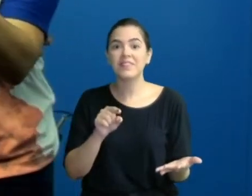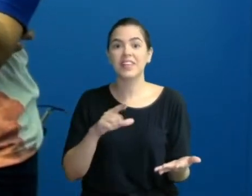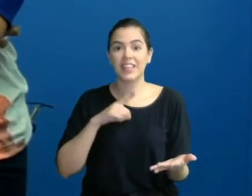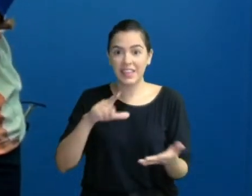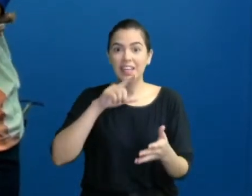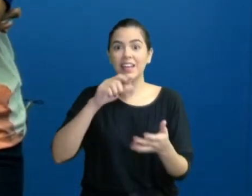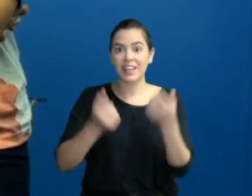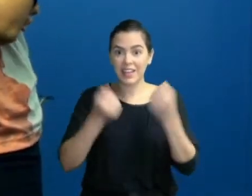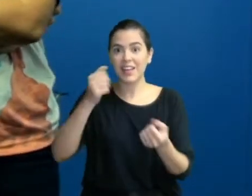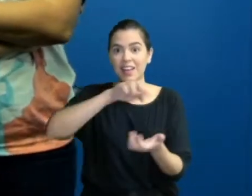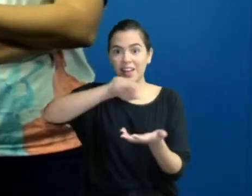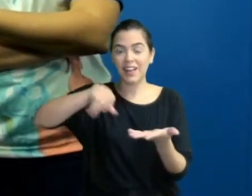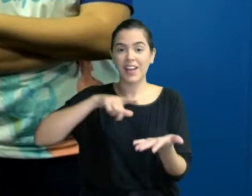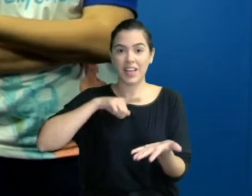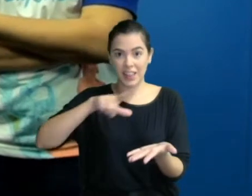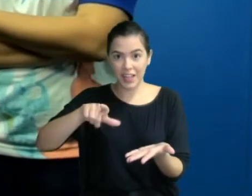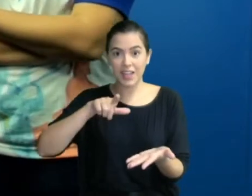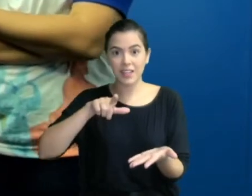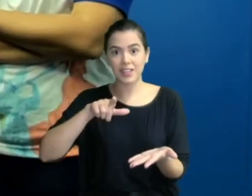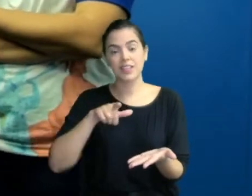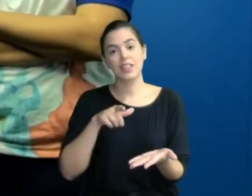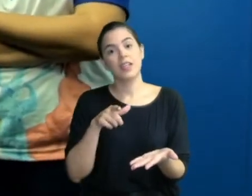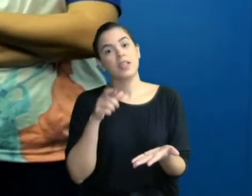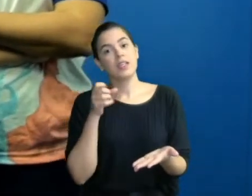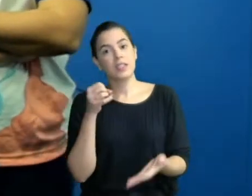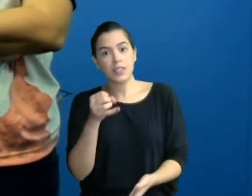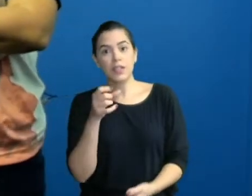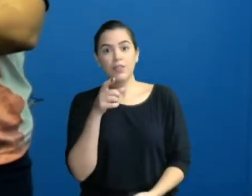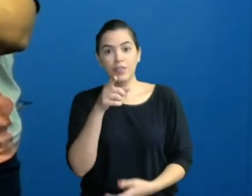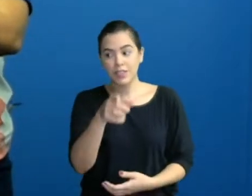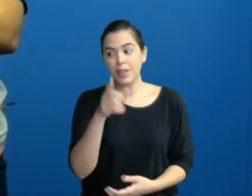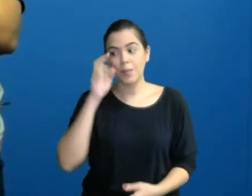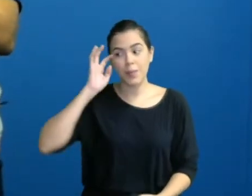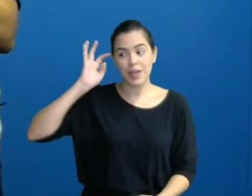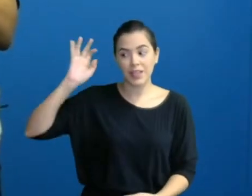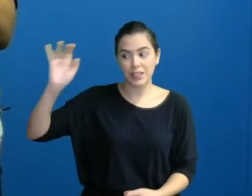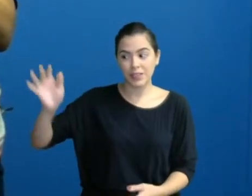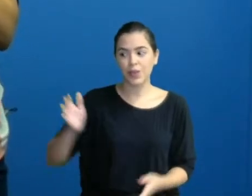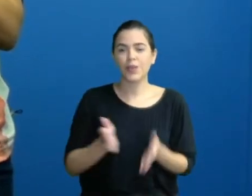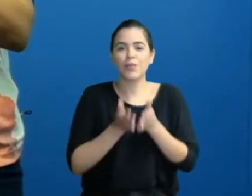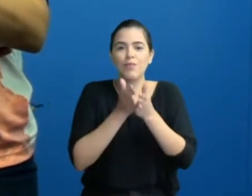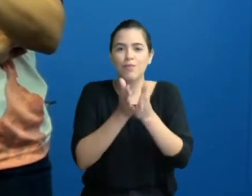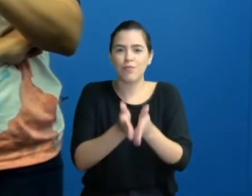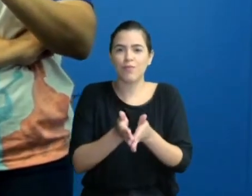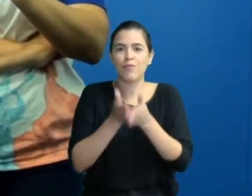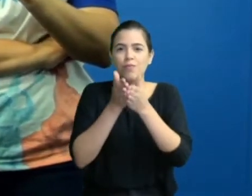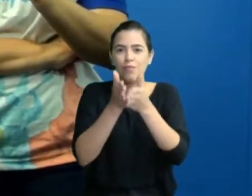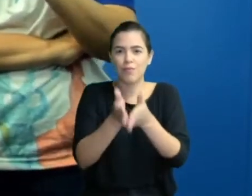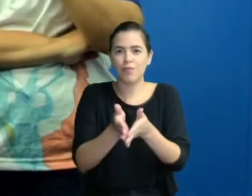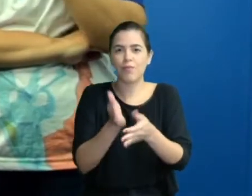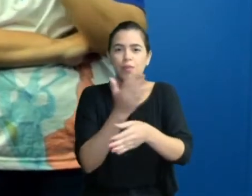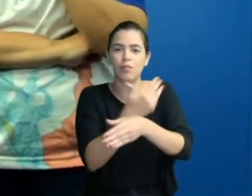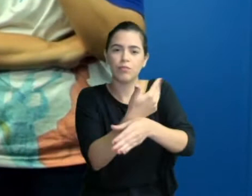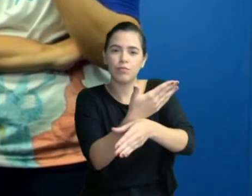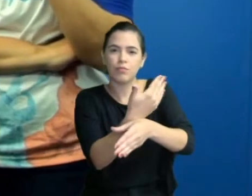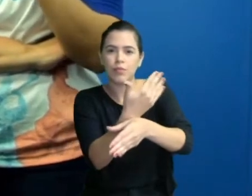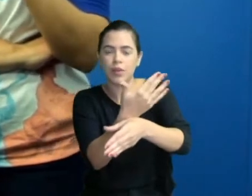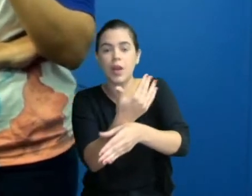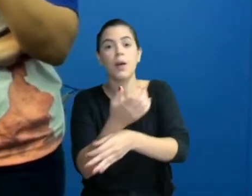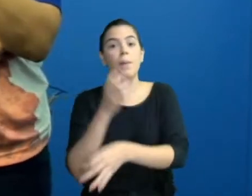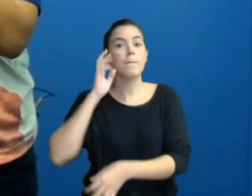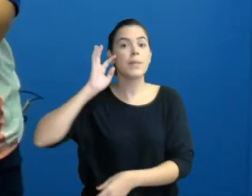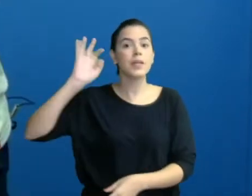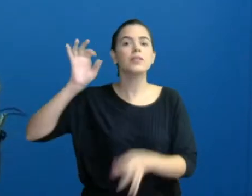existe? Então, olha, se você pensou nas embarcações, então você pensou certinho. A evolução